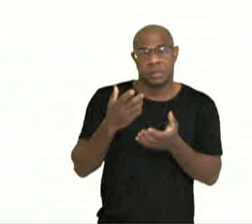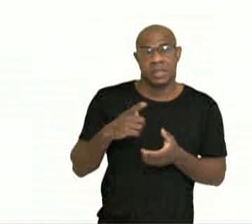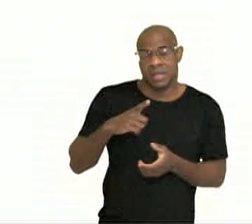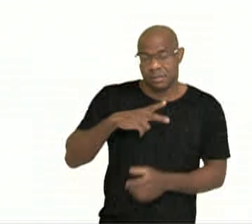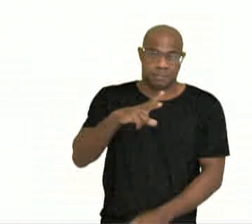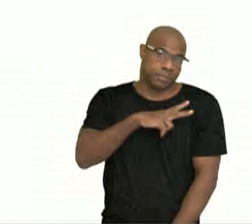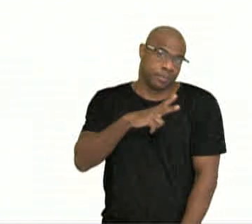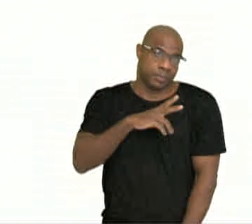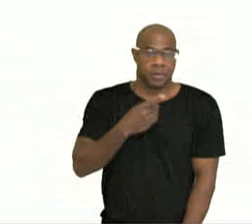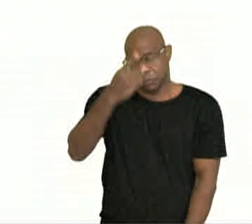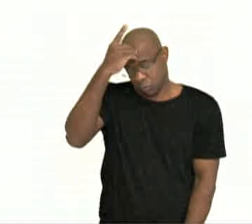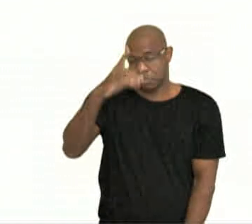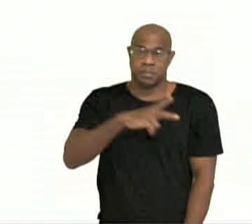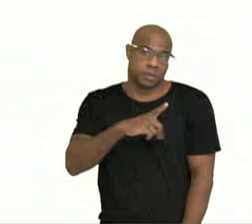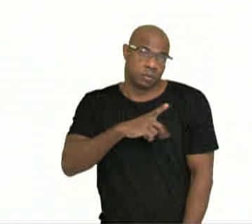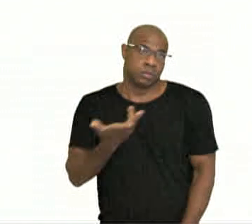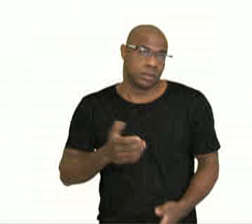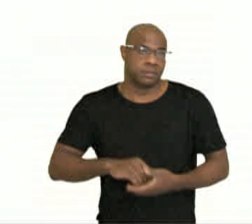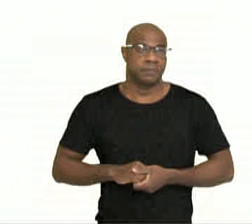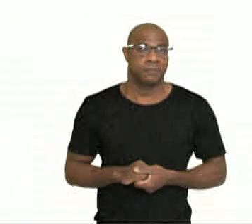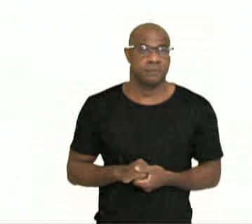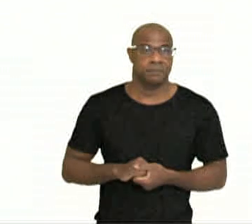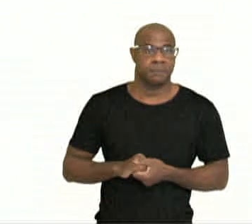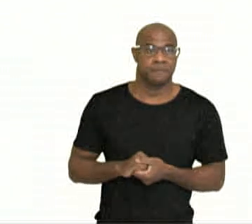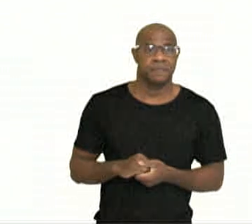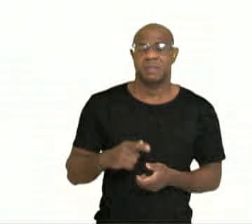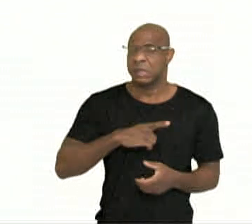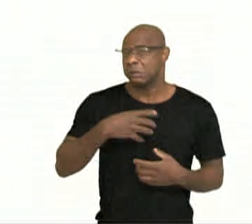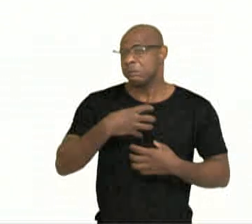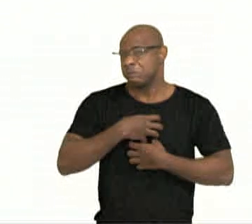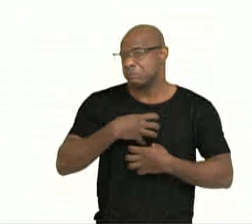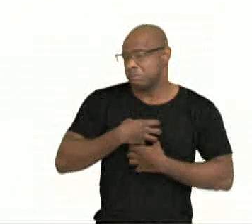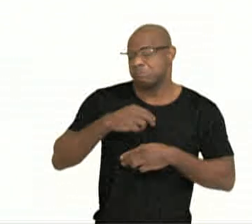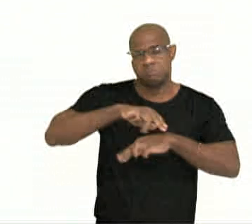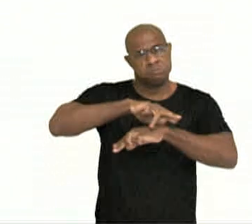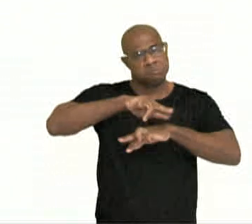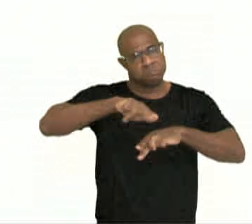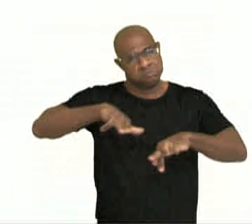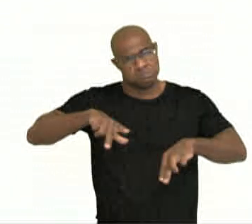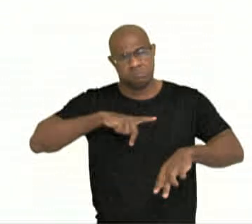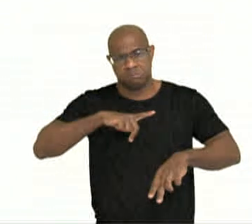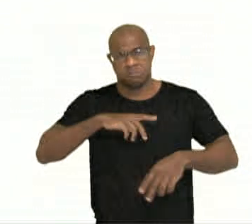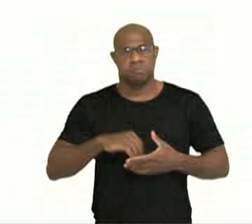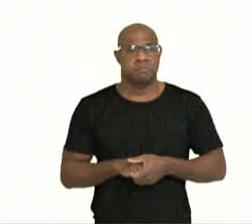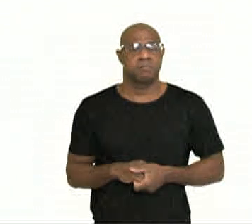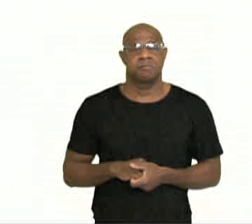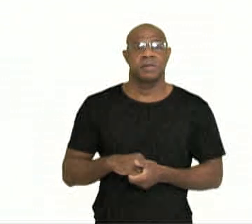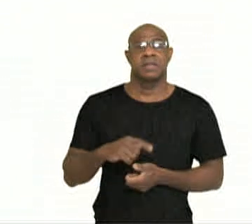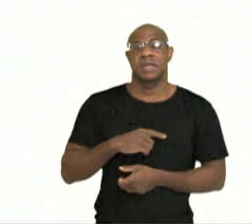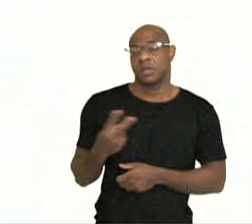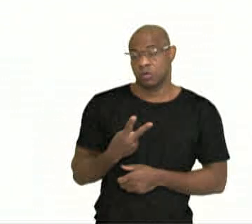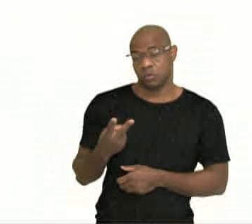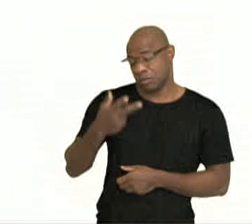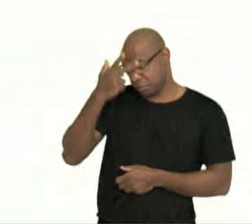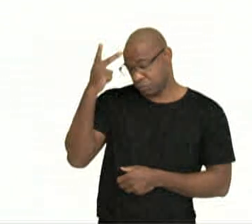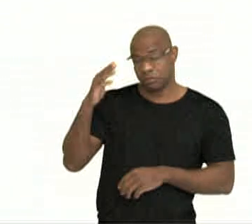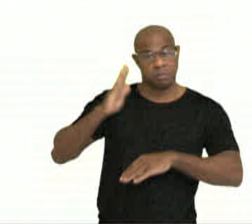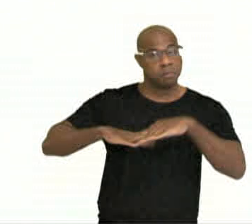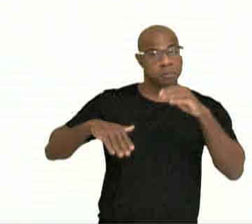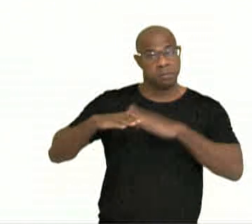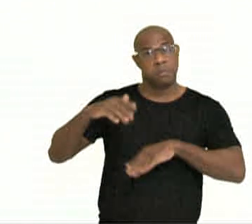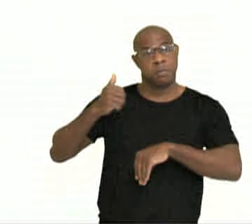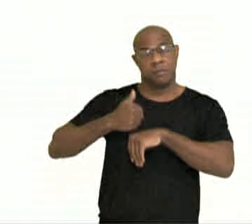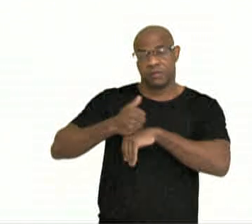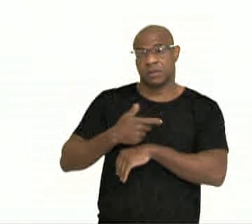pessoal, quase íntimo, né? Carregado de sentimentalidade, de subjetividade, entre dois profissionais, um